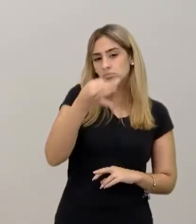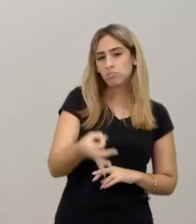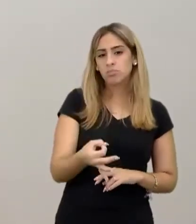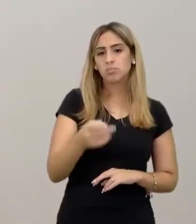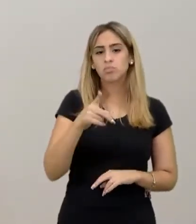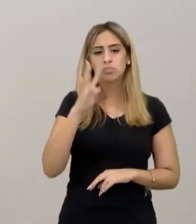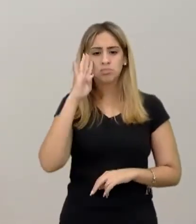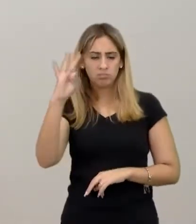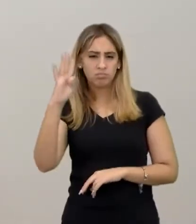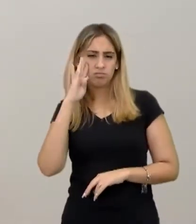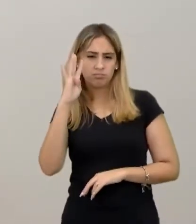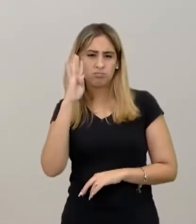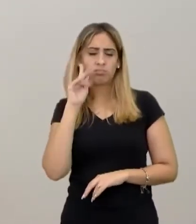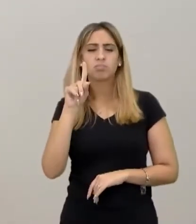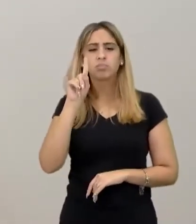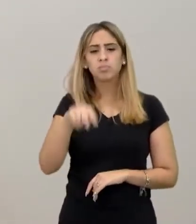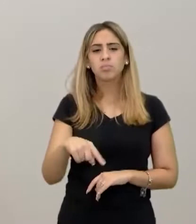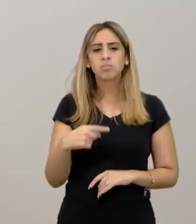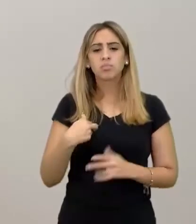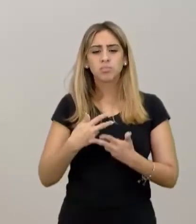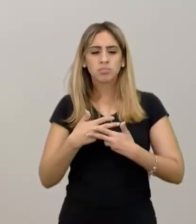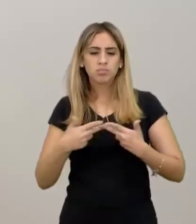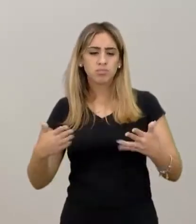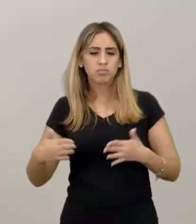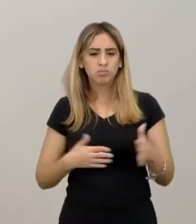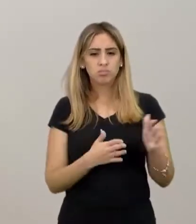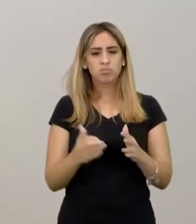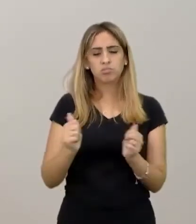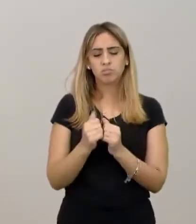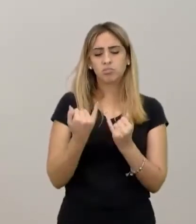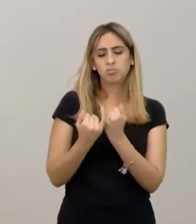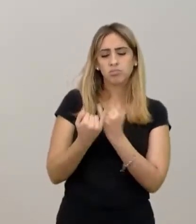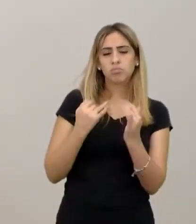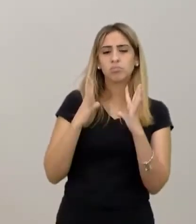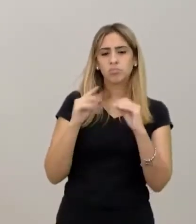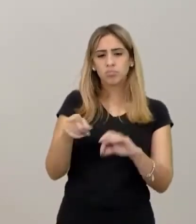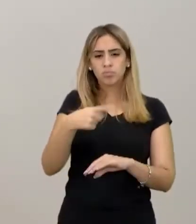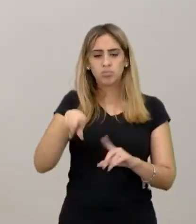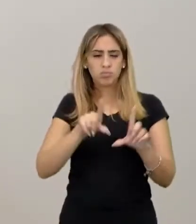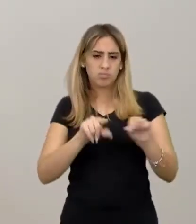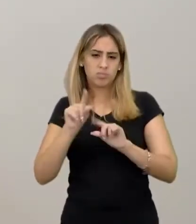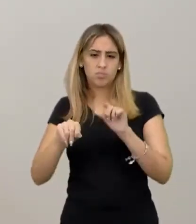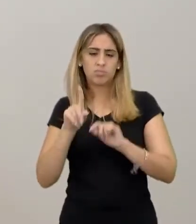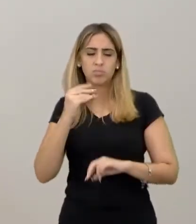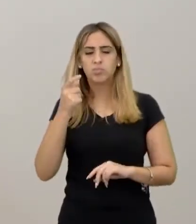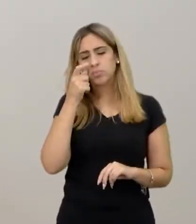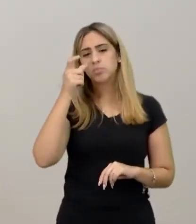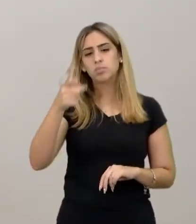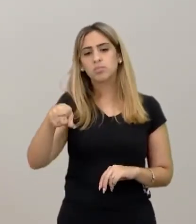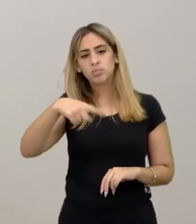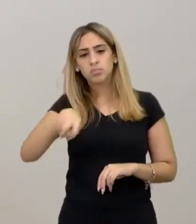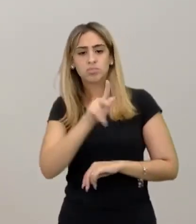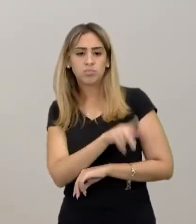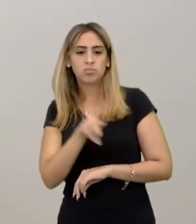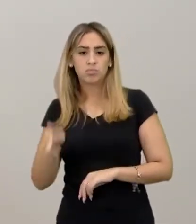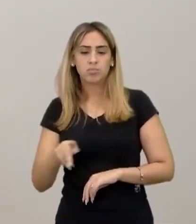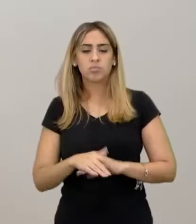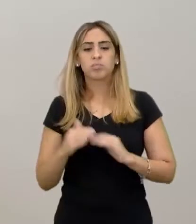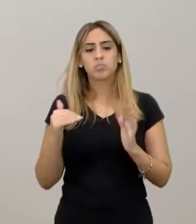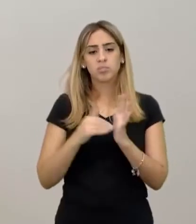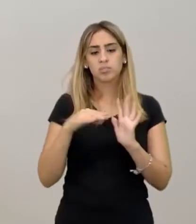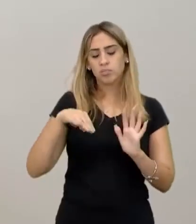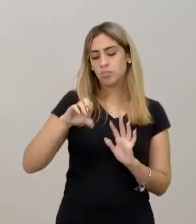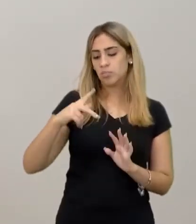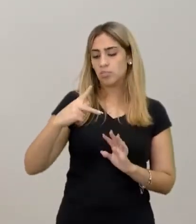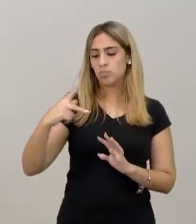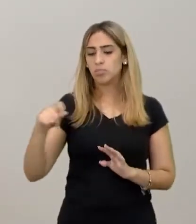né, e reflexivas. Eu acho que é um traço, né, em comum, assim, de todos que escolhem. E é muito interessante, professores, assim, até o